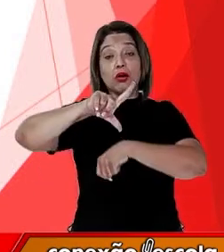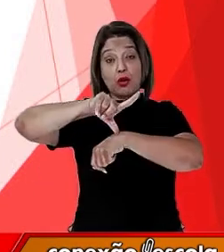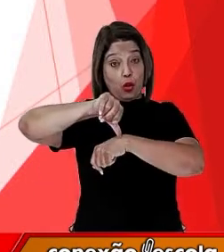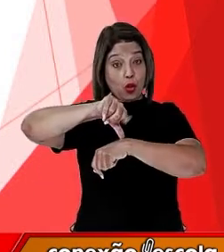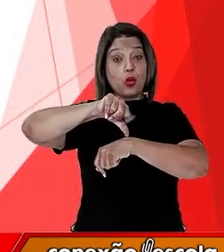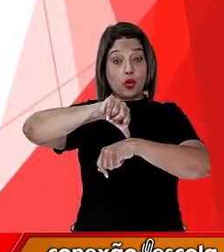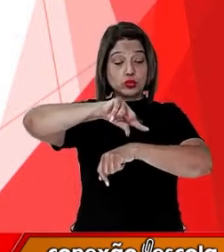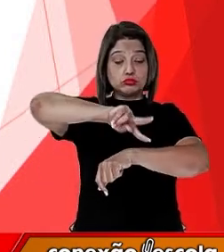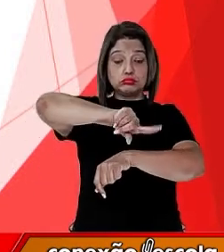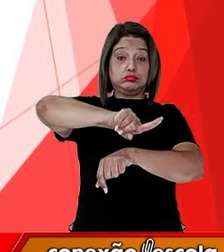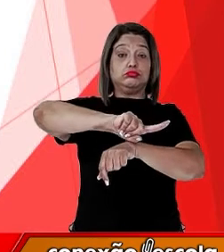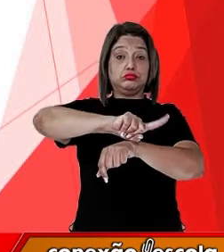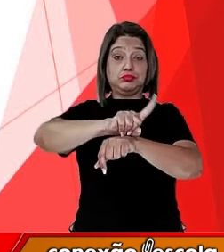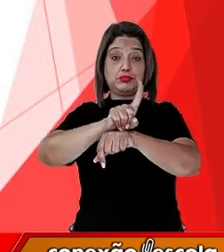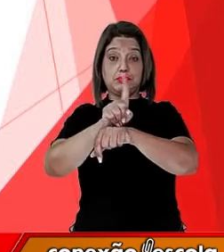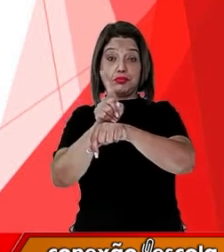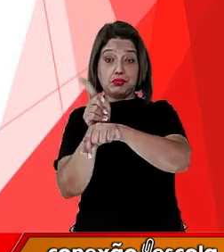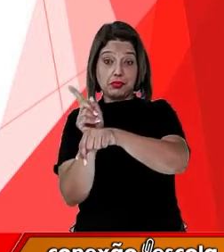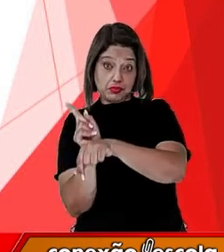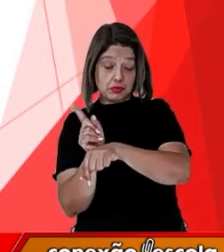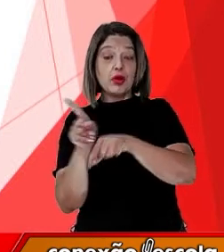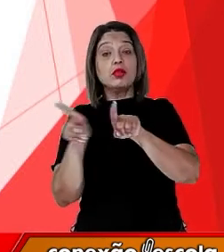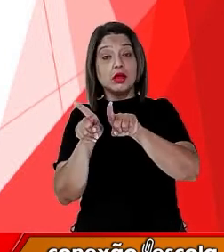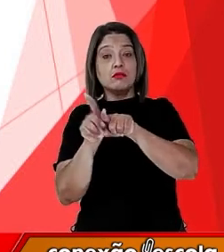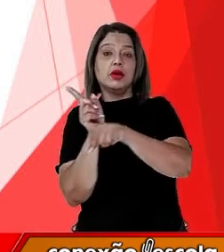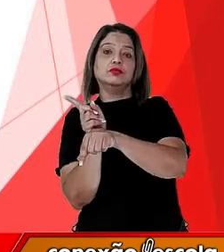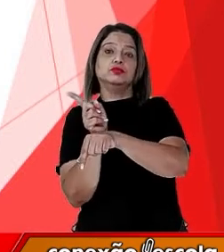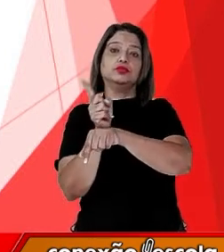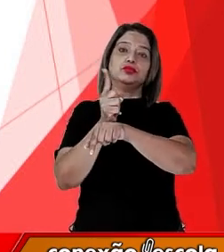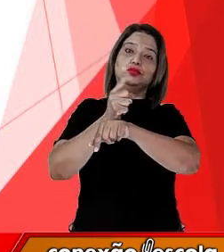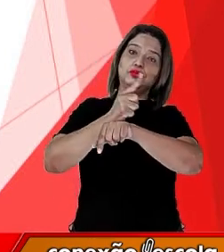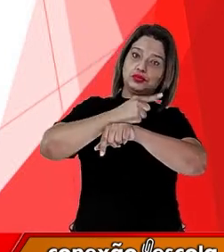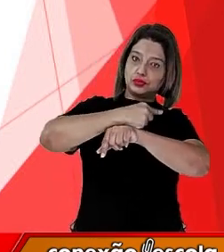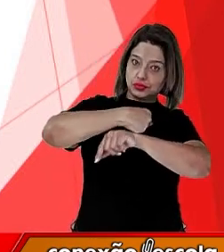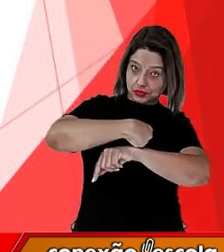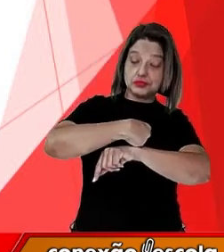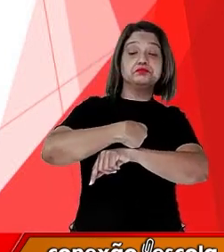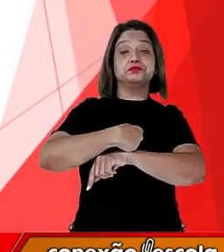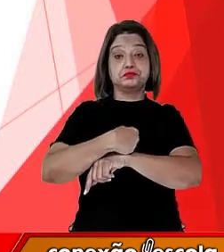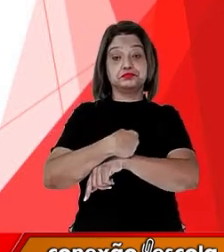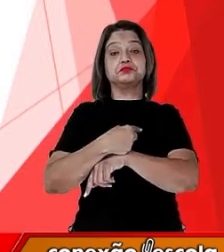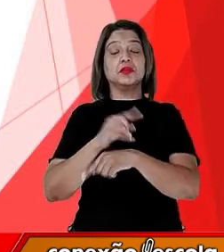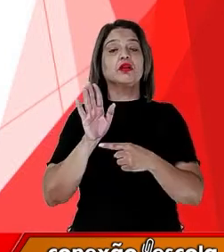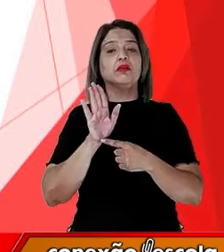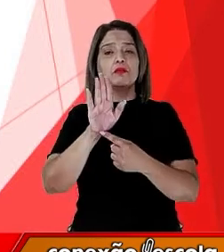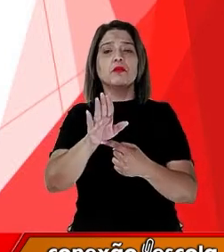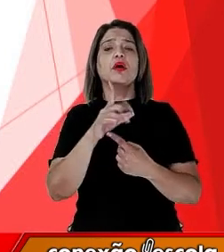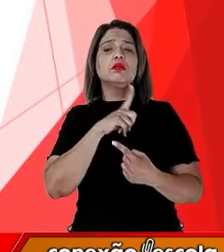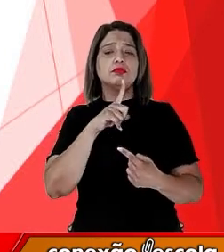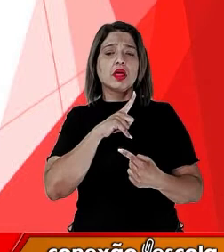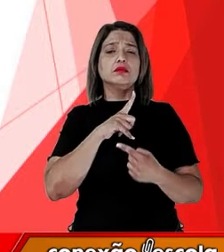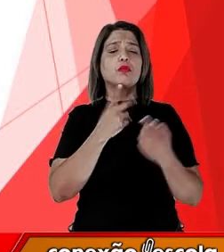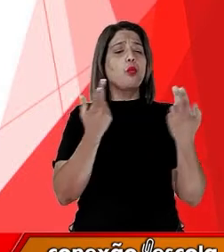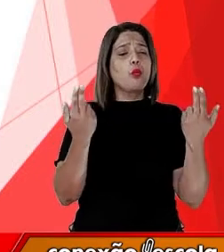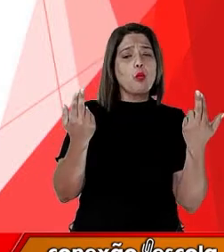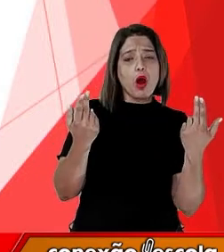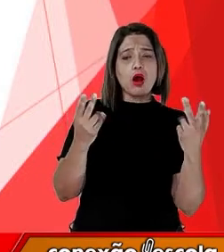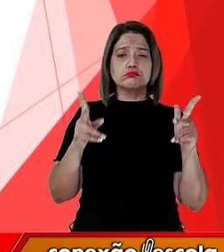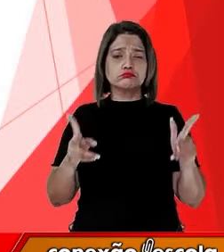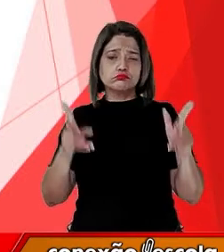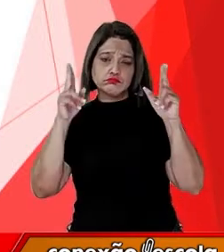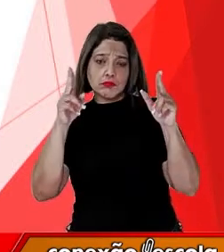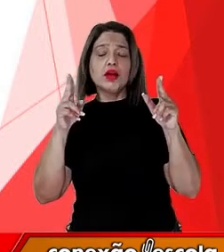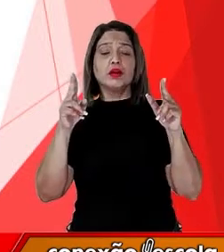no sentido horário ou no sentido anti-horário, obtendo uma figura simétrica e congruente à inicial.